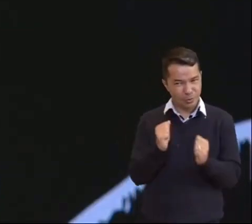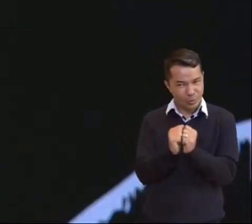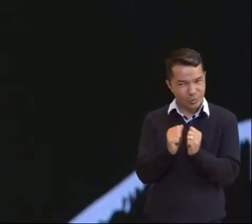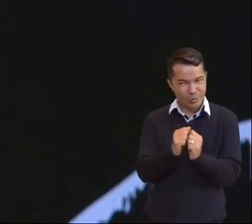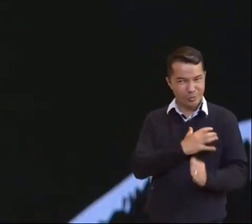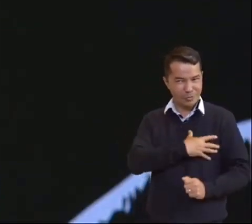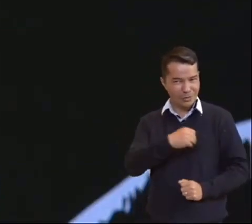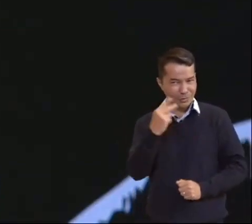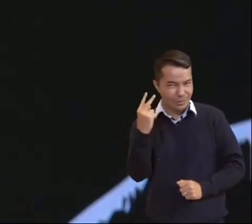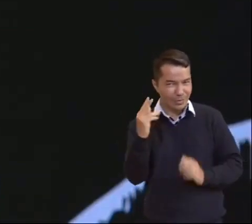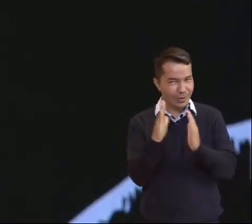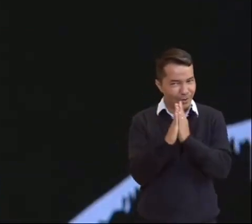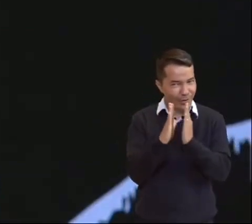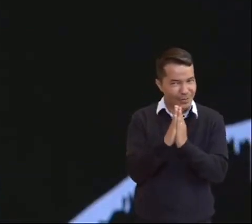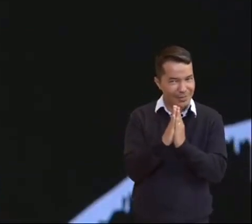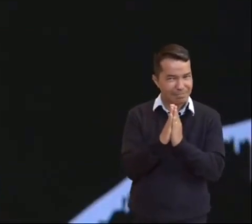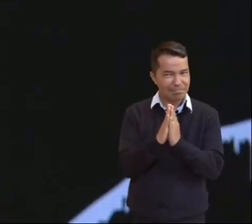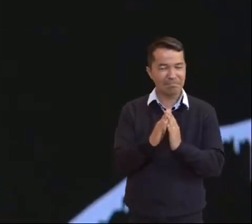de Deus.